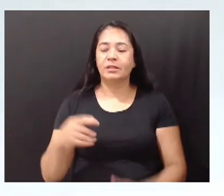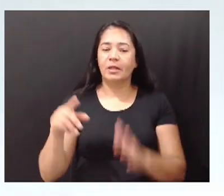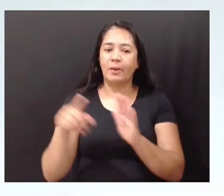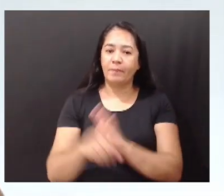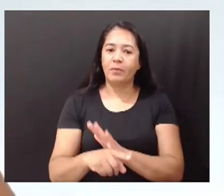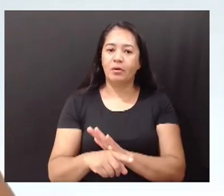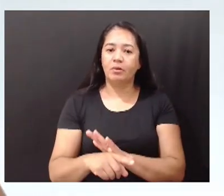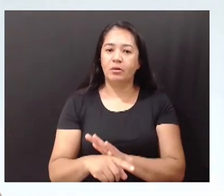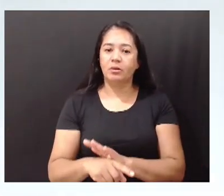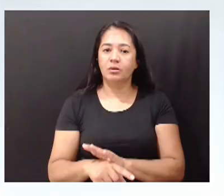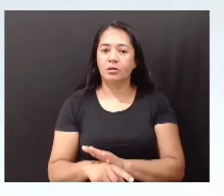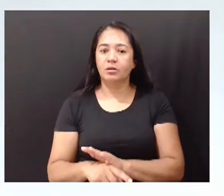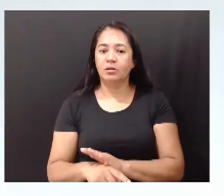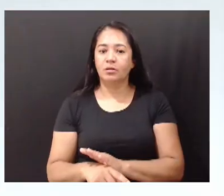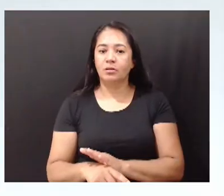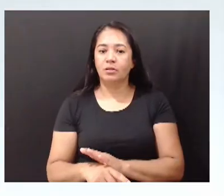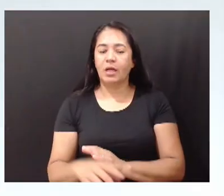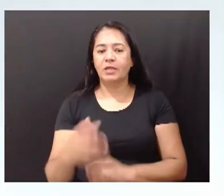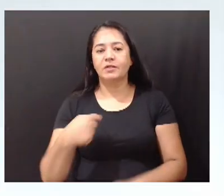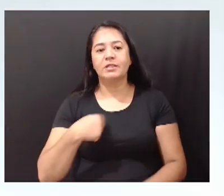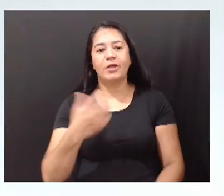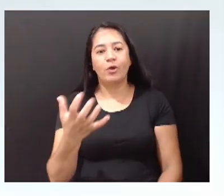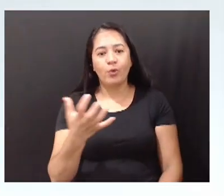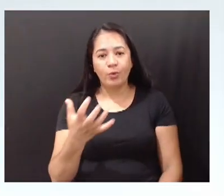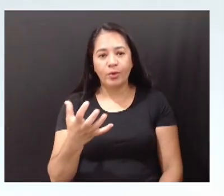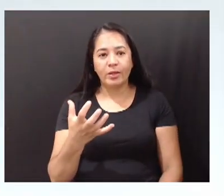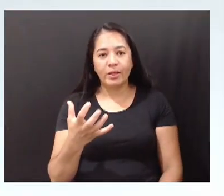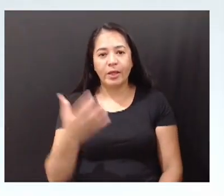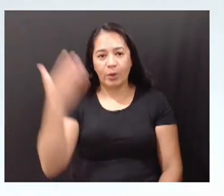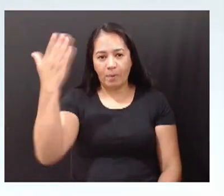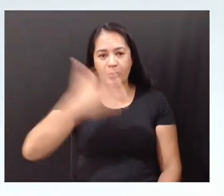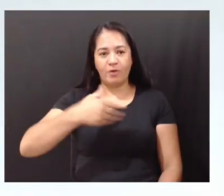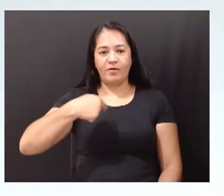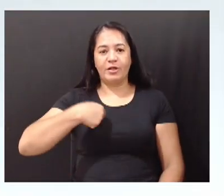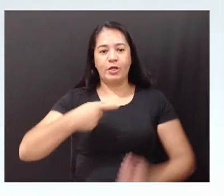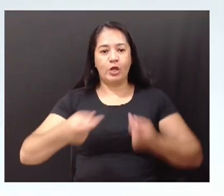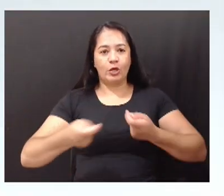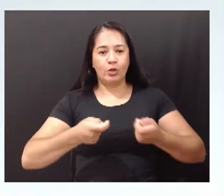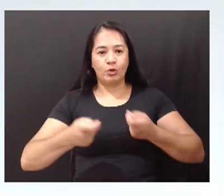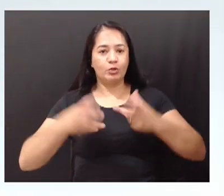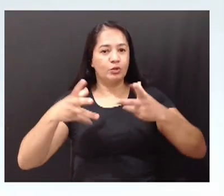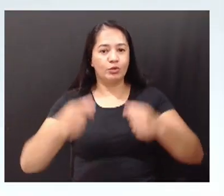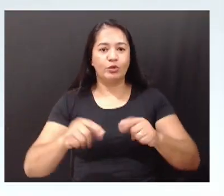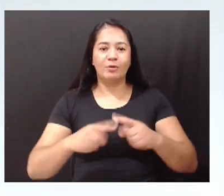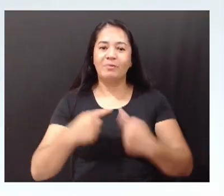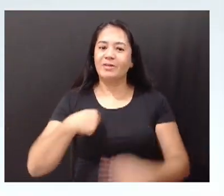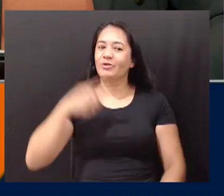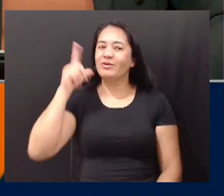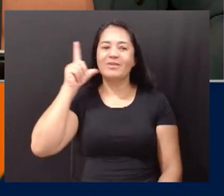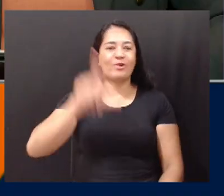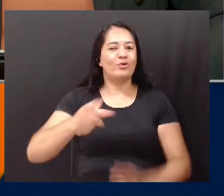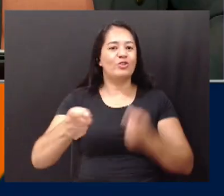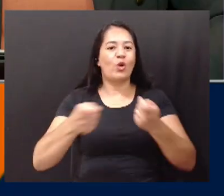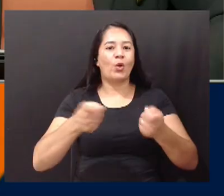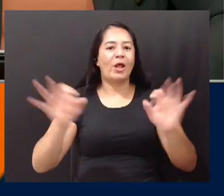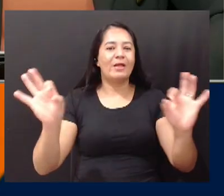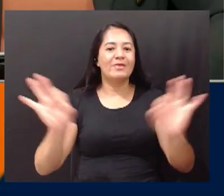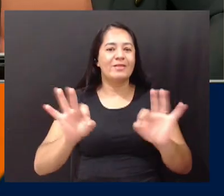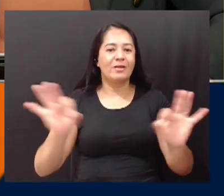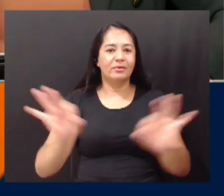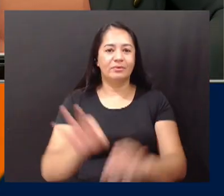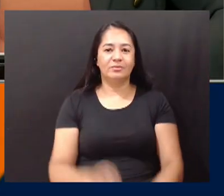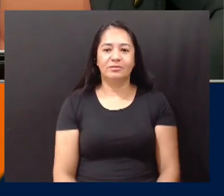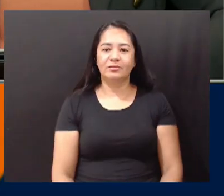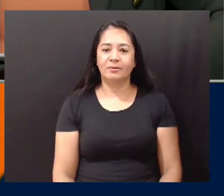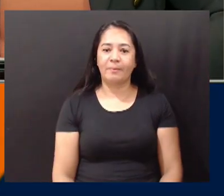questão. Às vezes eu quero mesmo provar que eu controlo tudo, mas eu não controlo nada. Excelente, né?